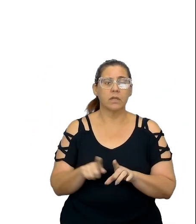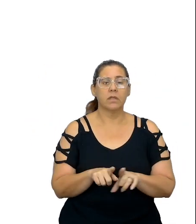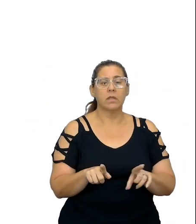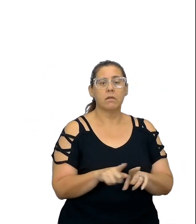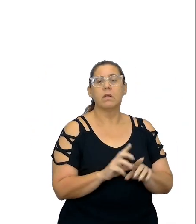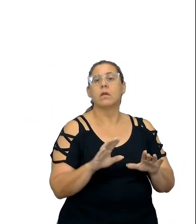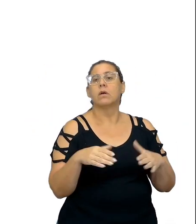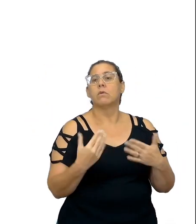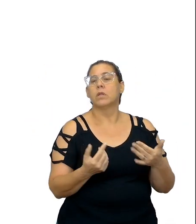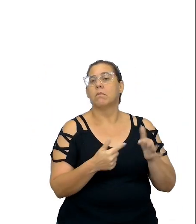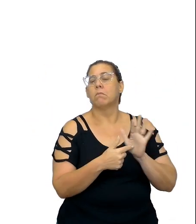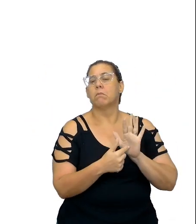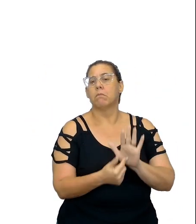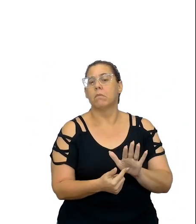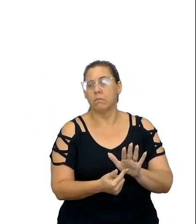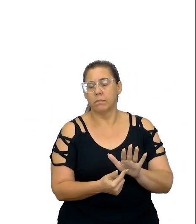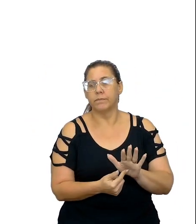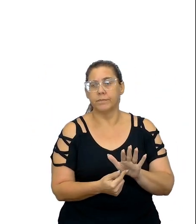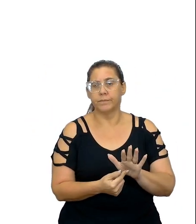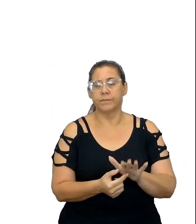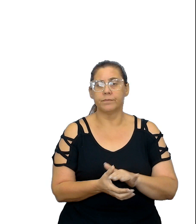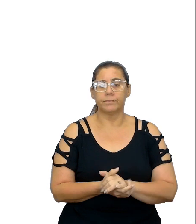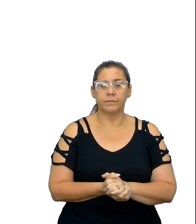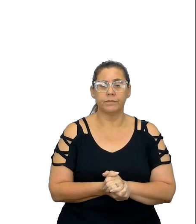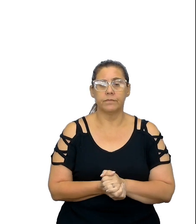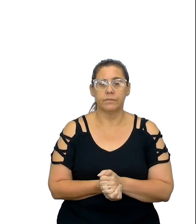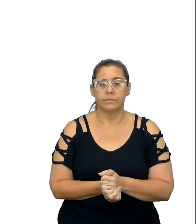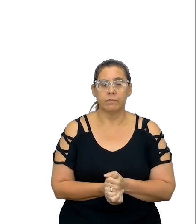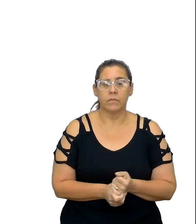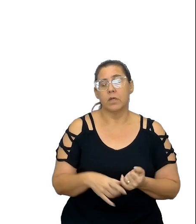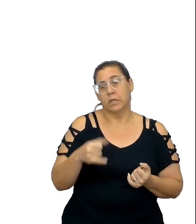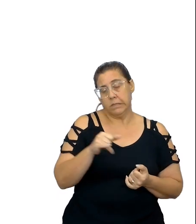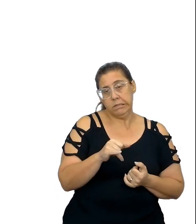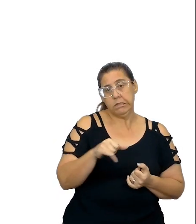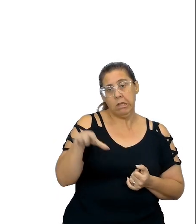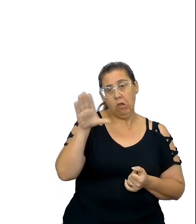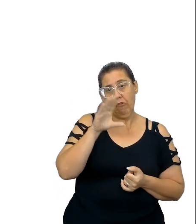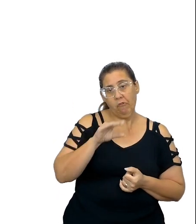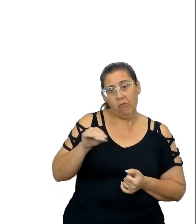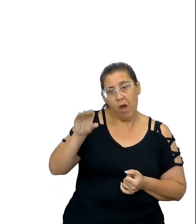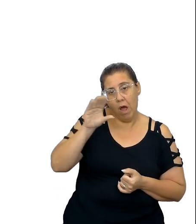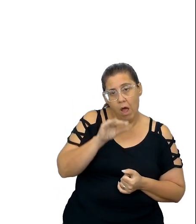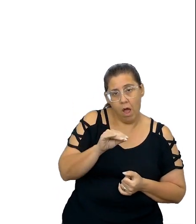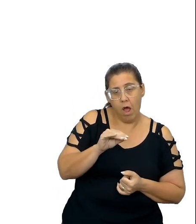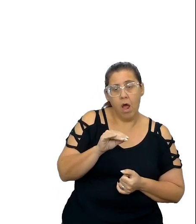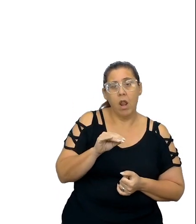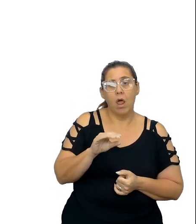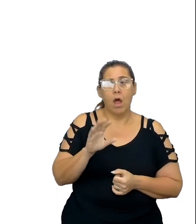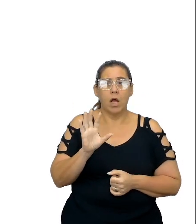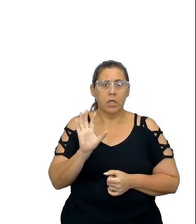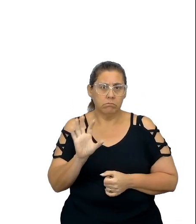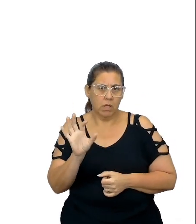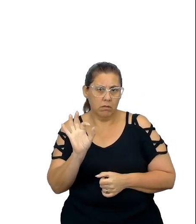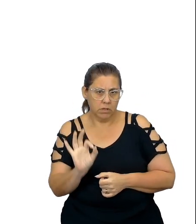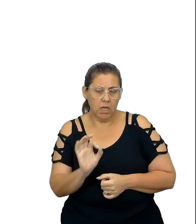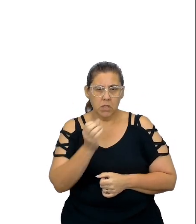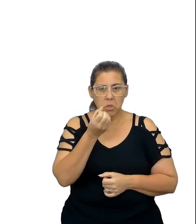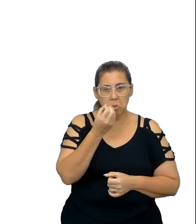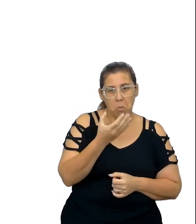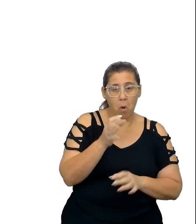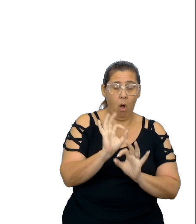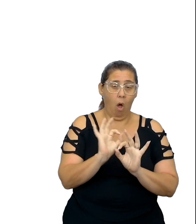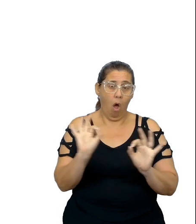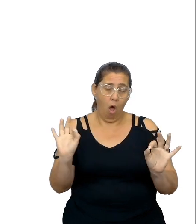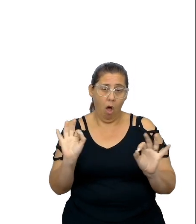à apresentação, ali, se a fala dos expositores estavam de forma regular, boa ou